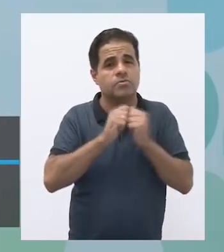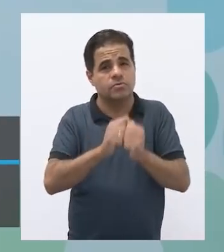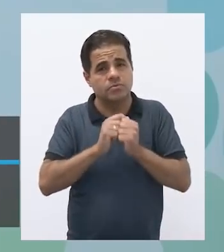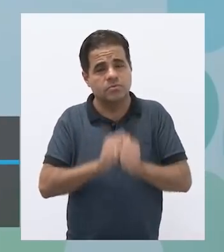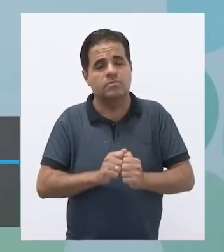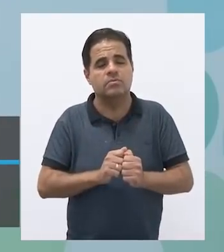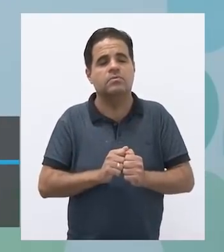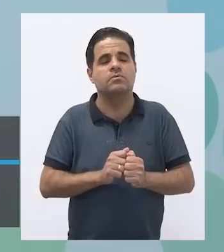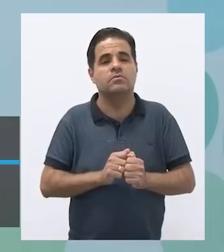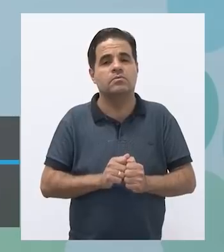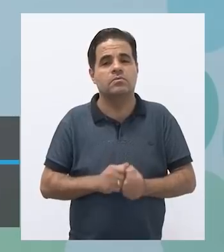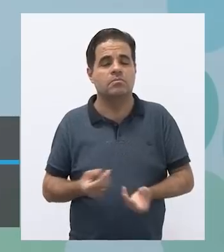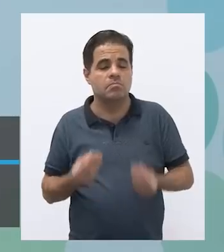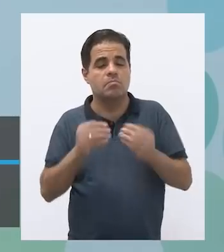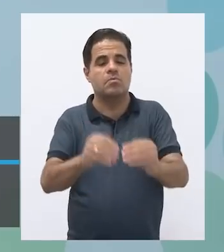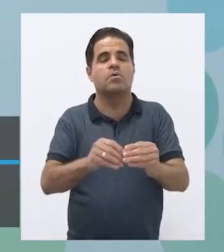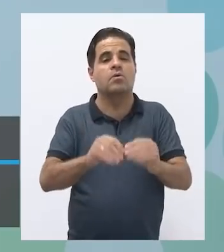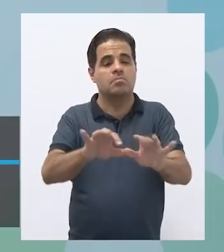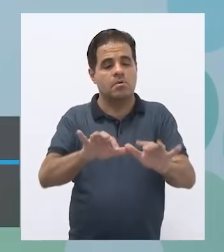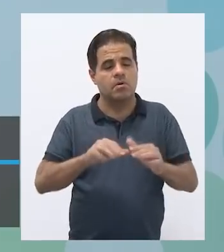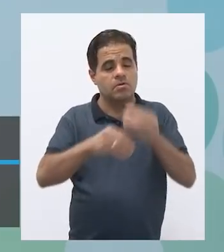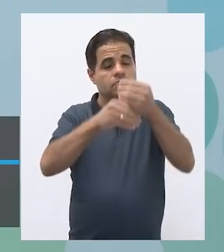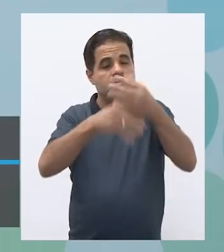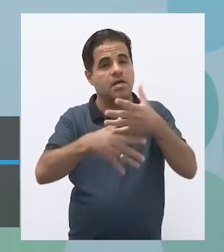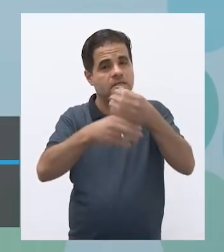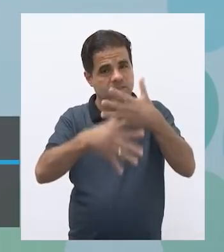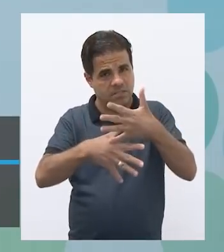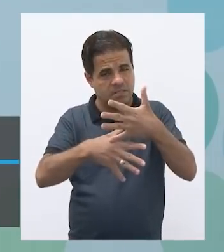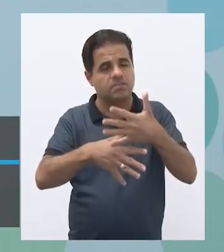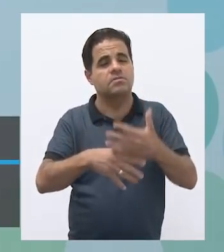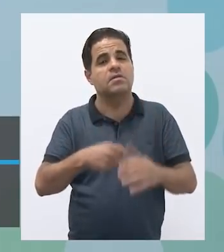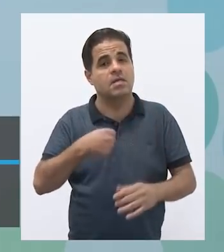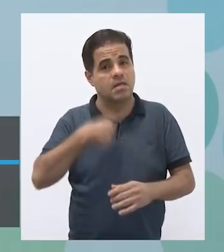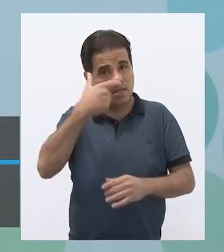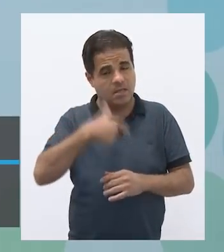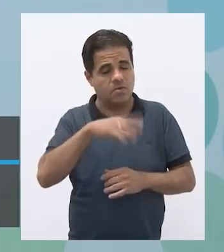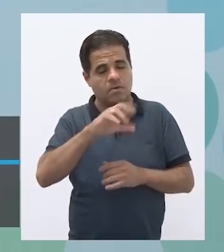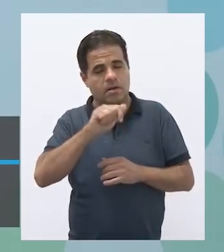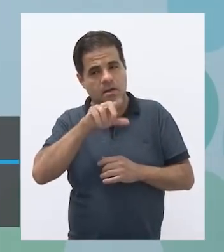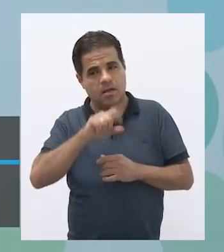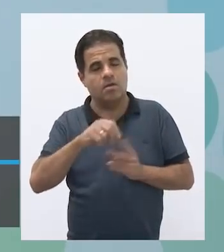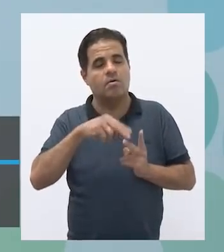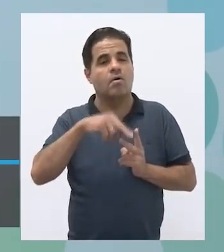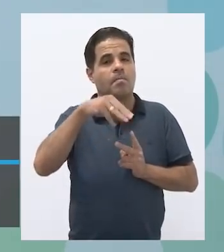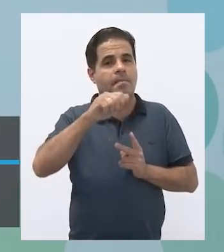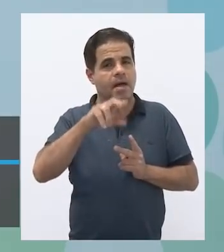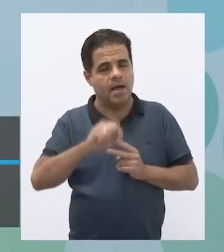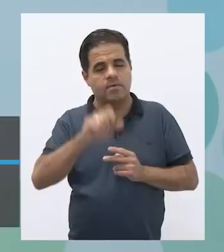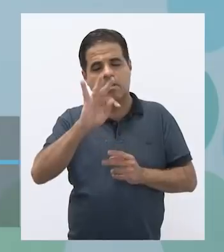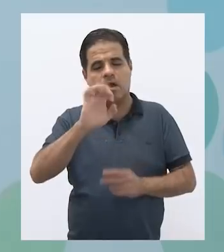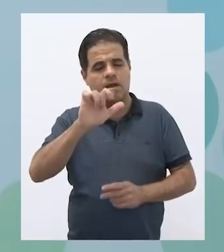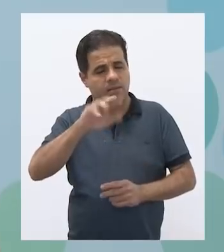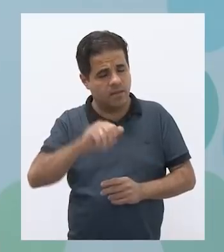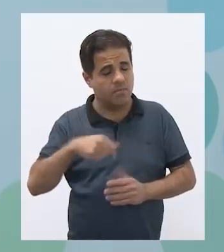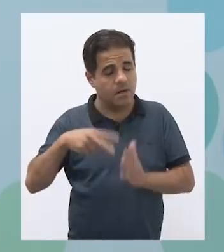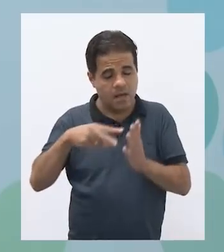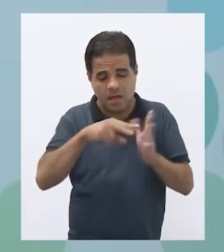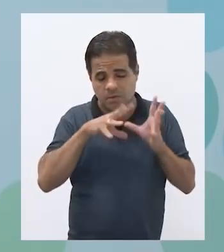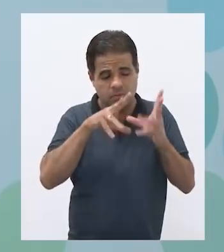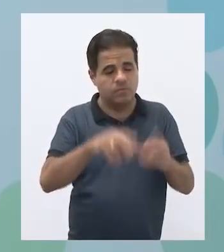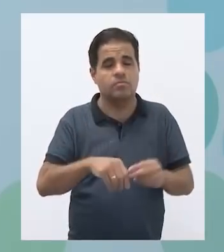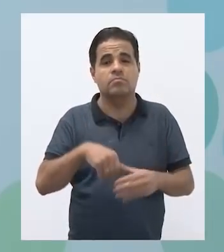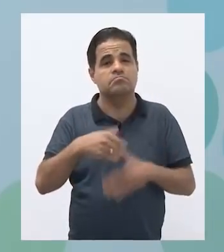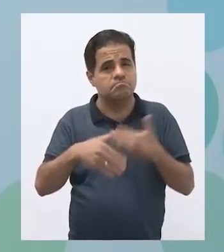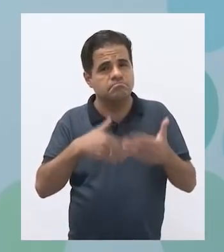gente, insere no chat, coloca uma mensagem no chat que eu, a Carol, o Marcos e a Thelma, a gente está lendo tudo e conforme